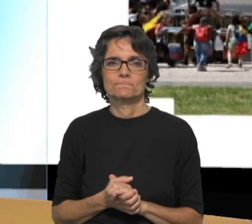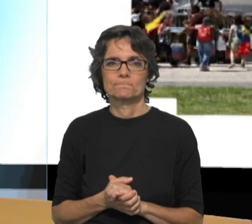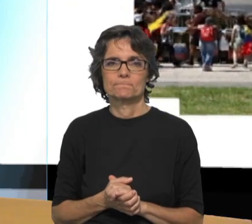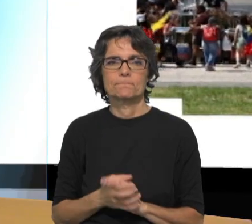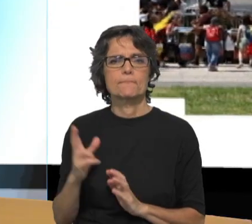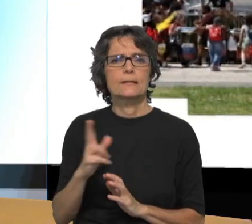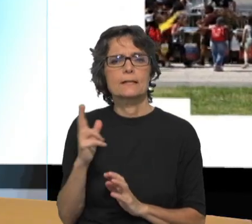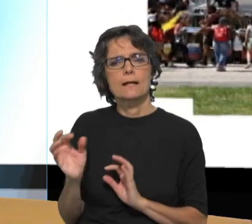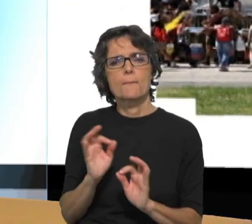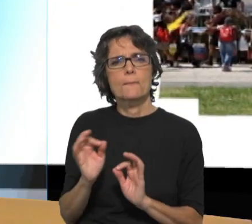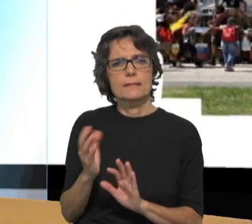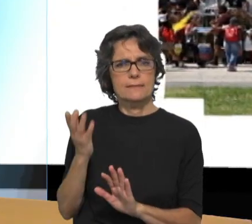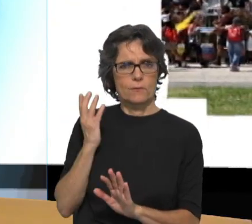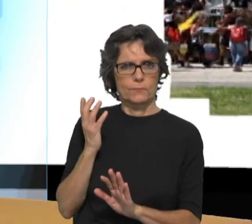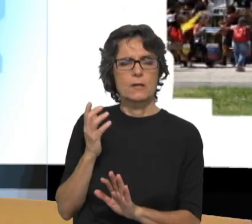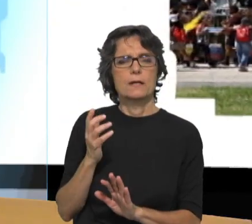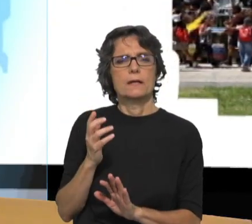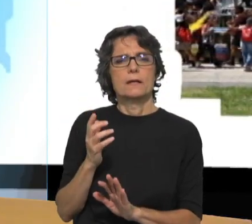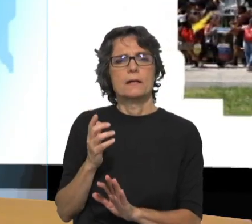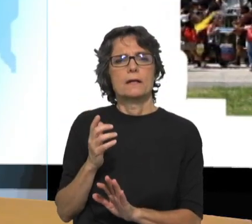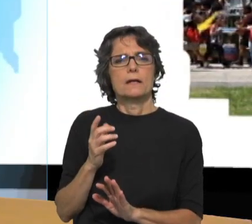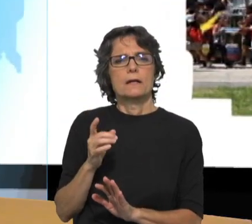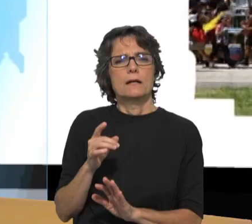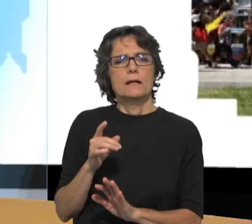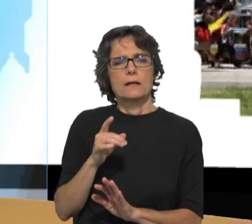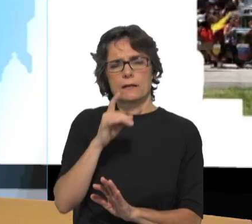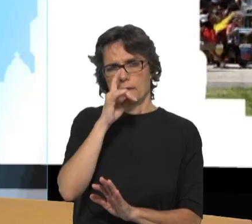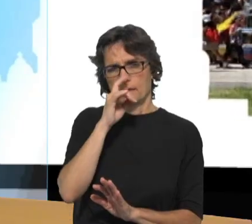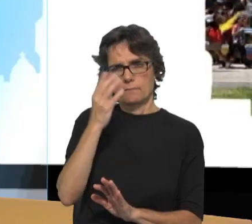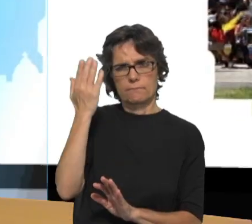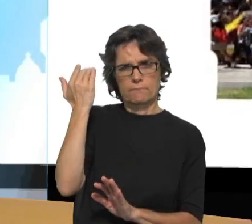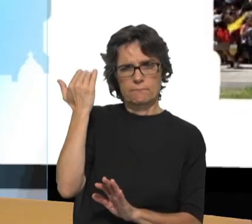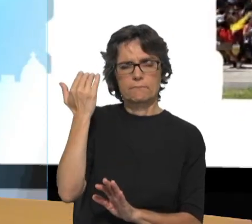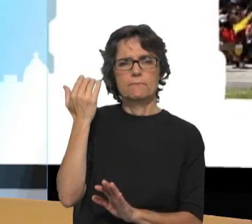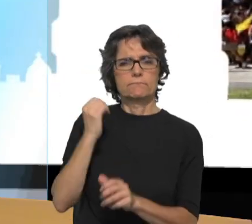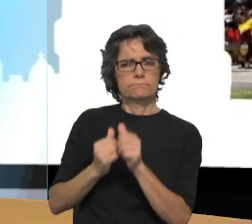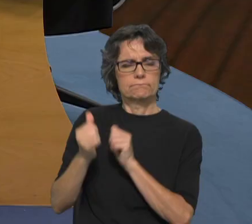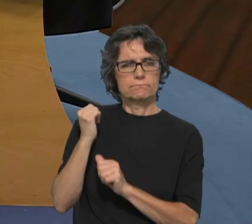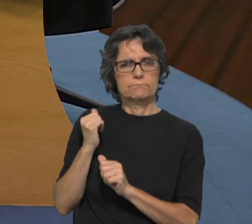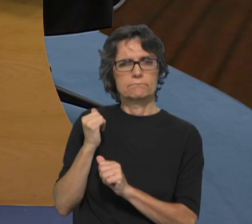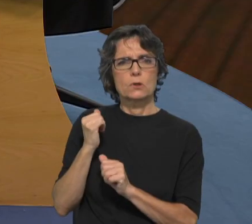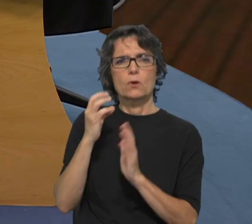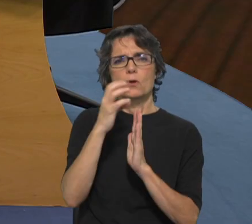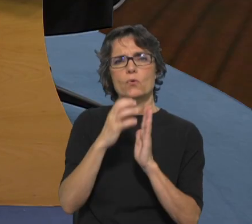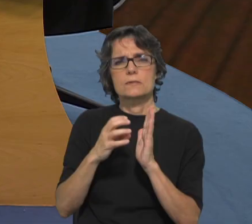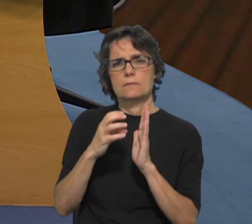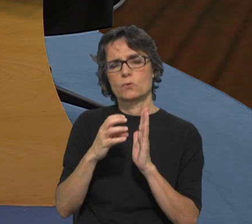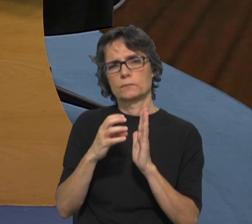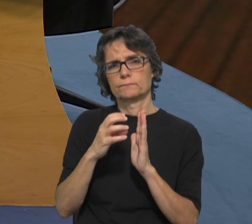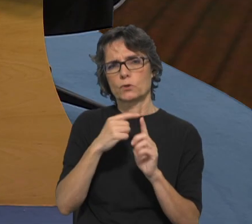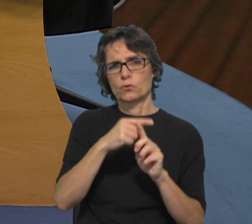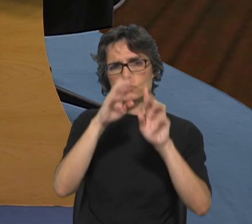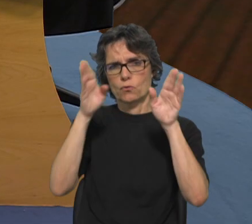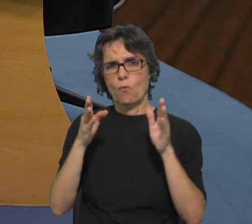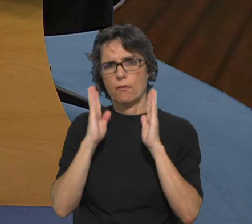Jornada Mundial da Juventude, não só nos dias das dioceses, mas recuando um bocadinho até à peregrinação dos símbolos da Jornada Mundial da Juventude, o que é que